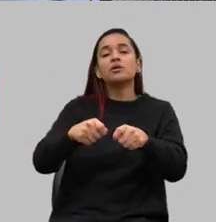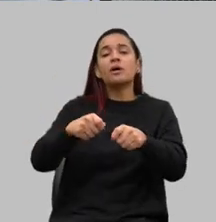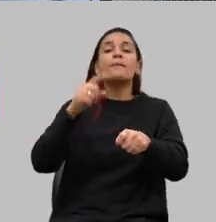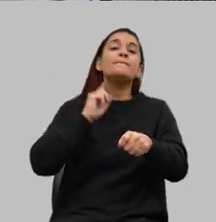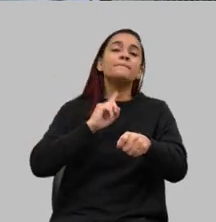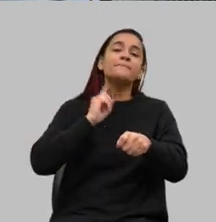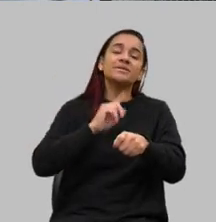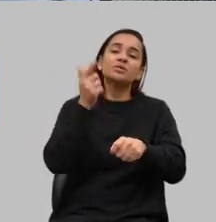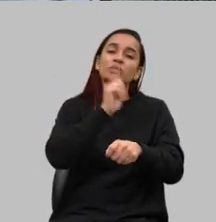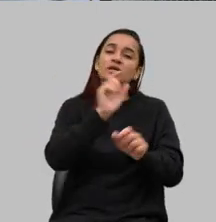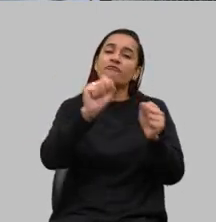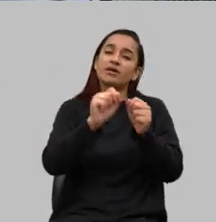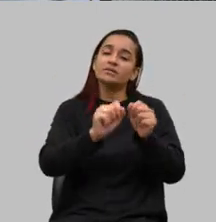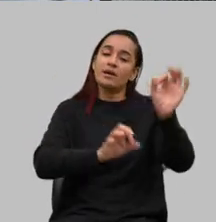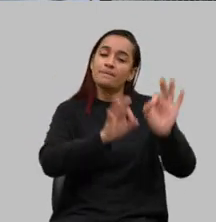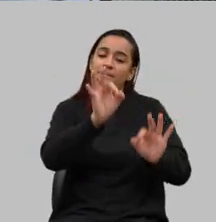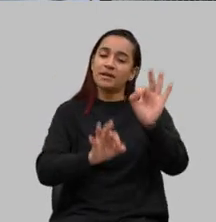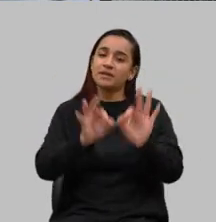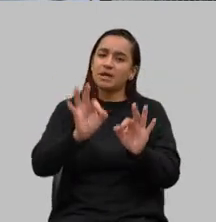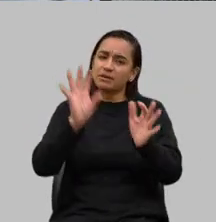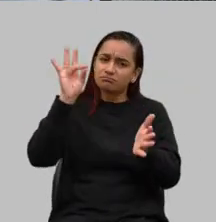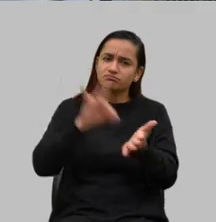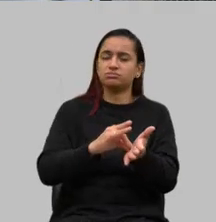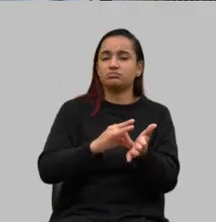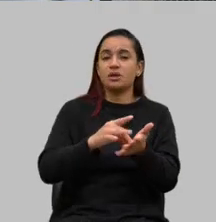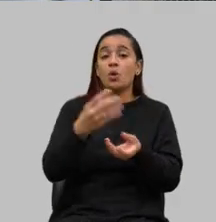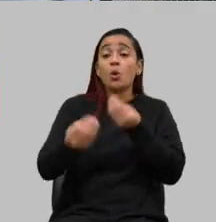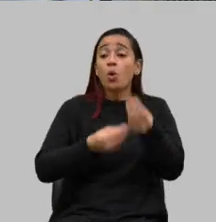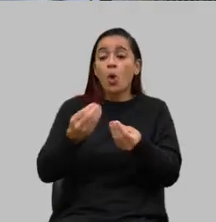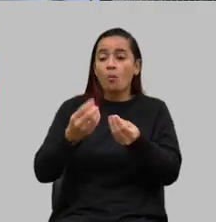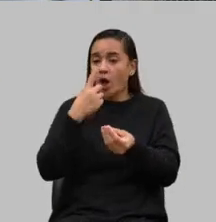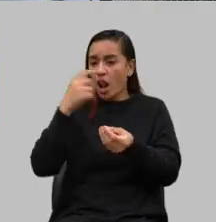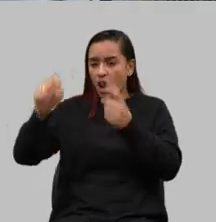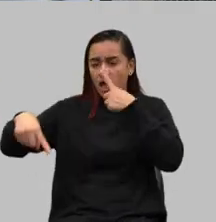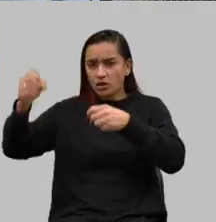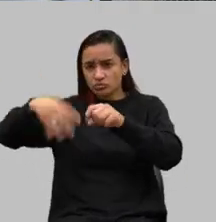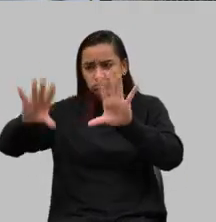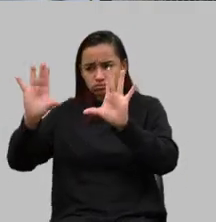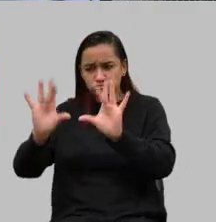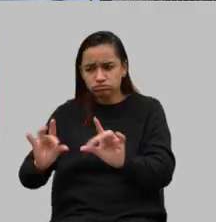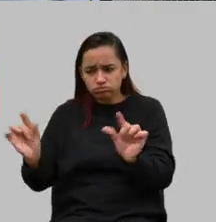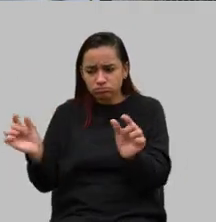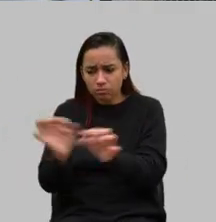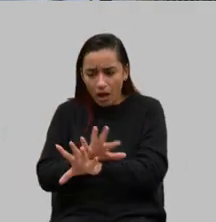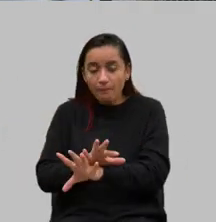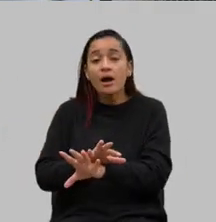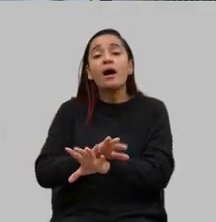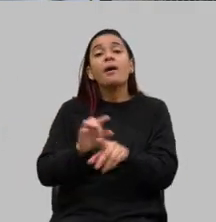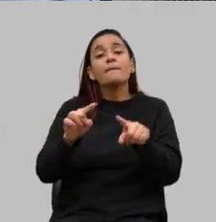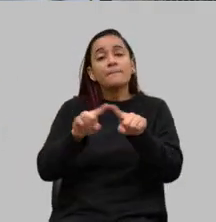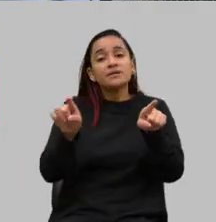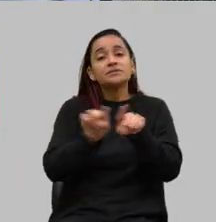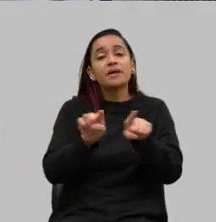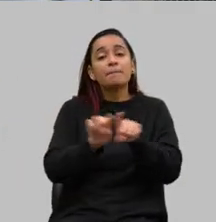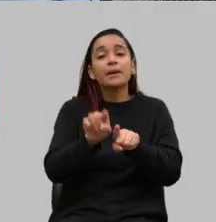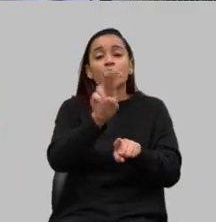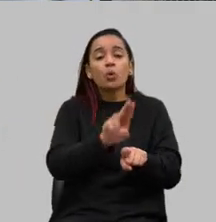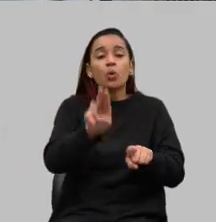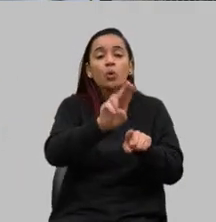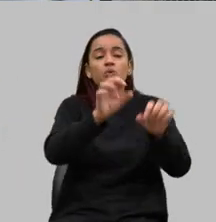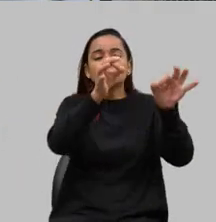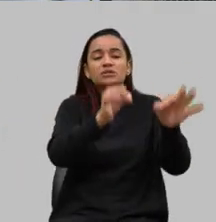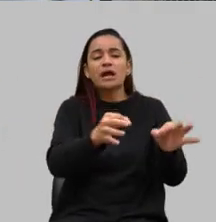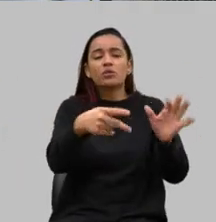efetivo não apenas de encer encerramento dos lixões mas de uma operação adequada né dos aterros porque nós sabemos que a